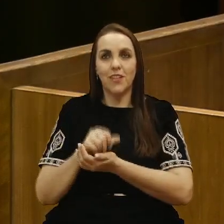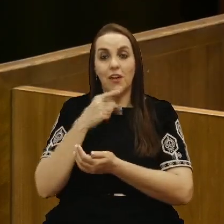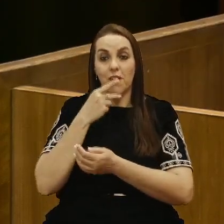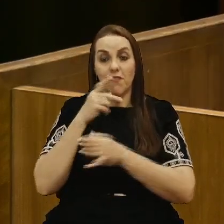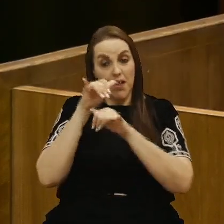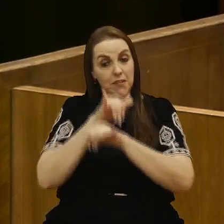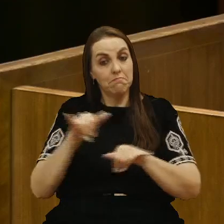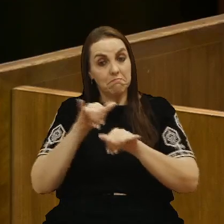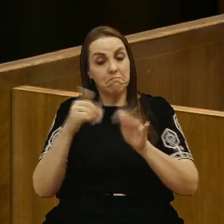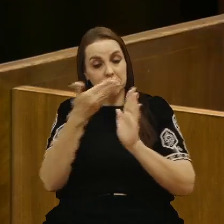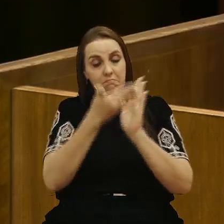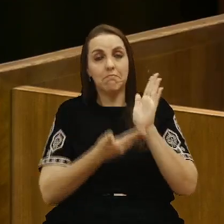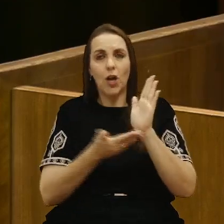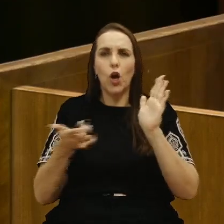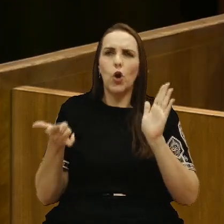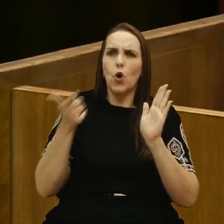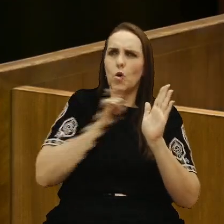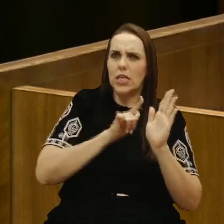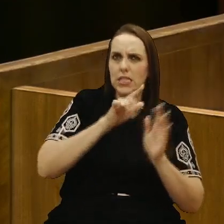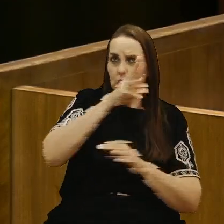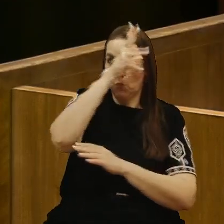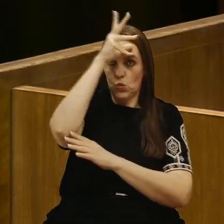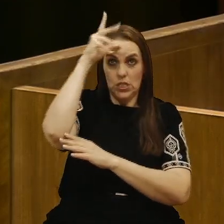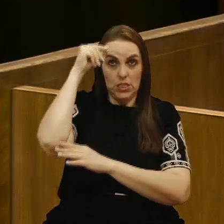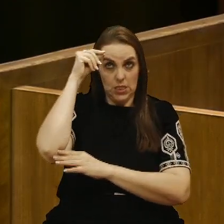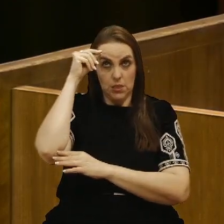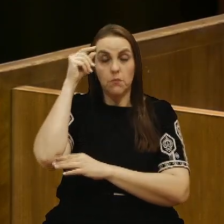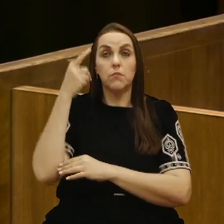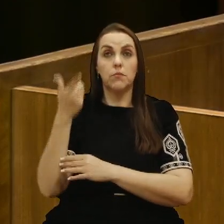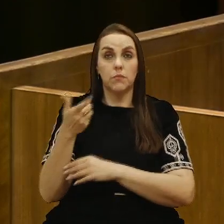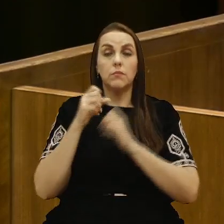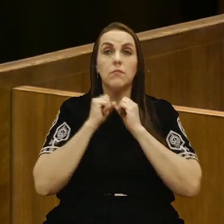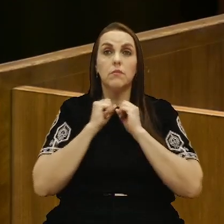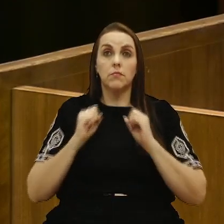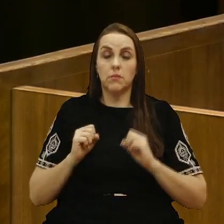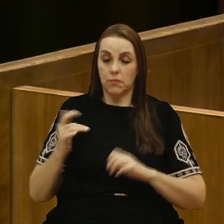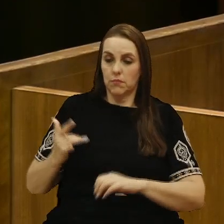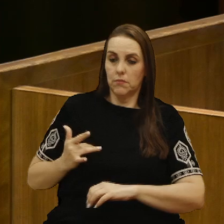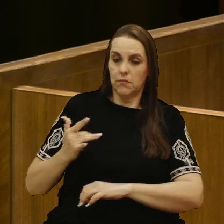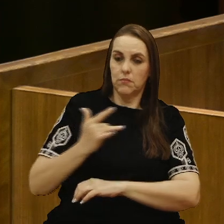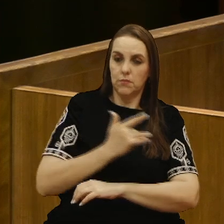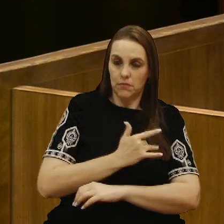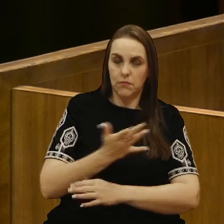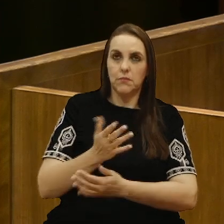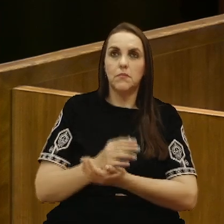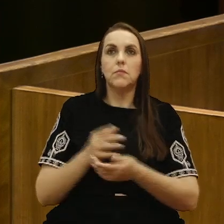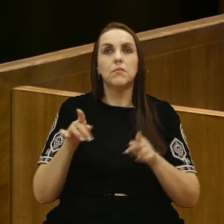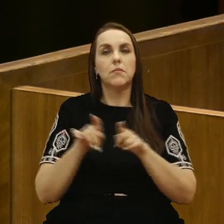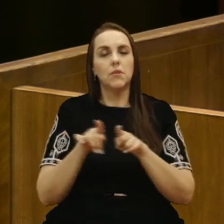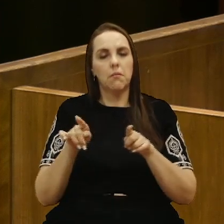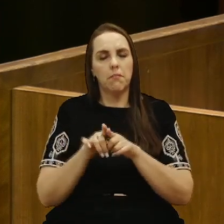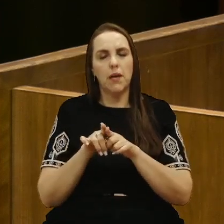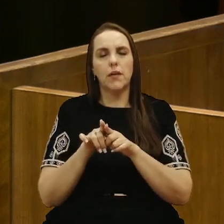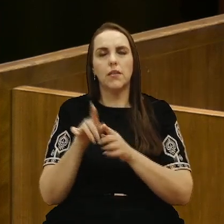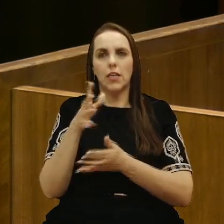matéria que a conquista é do município por meio da Secretaria da Saúde, que também